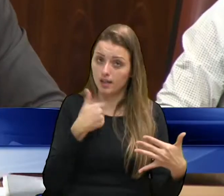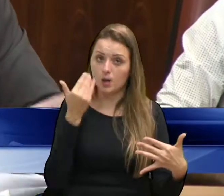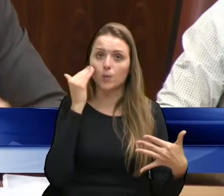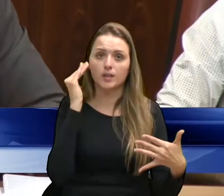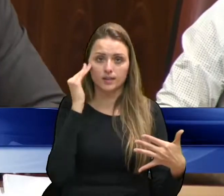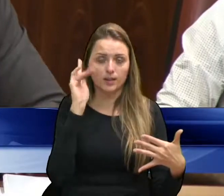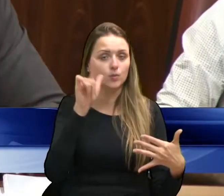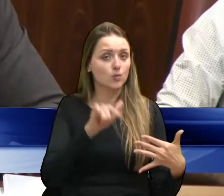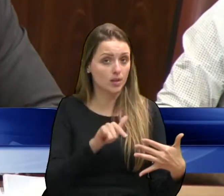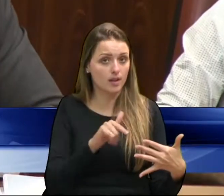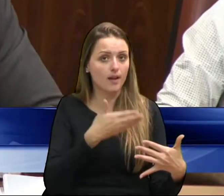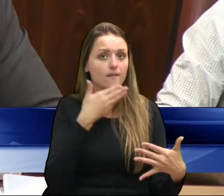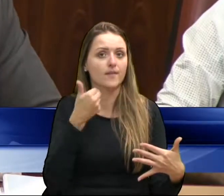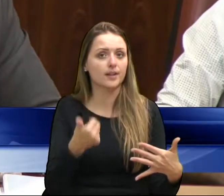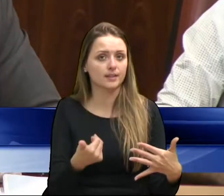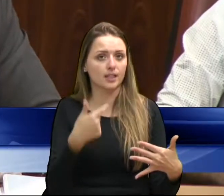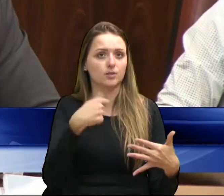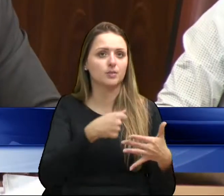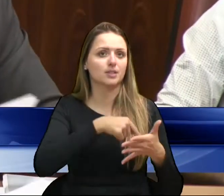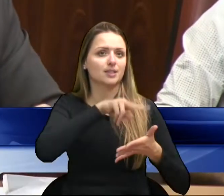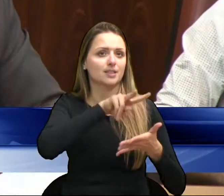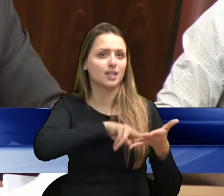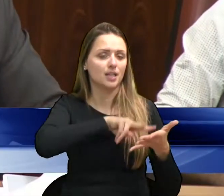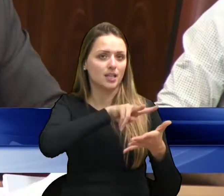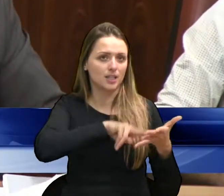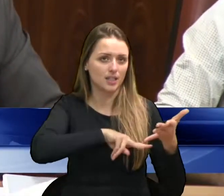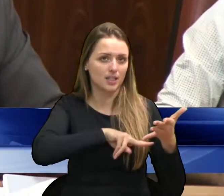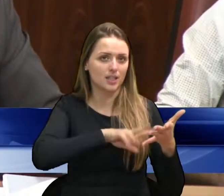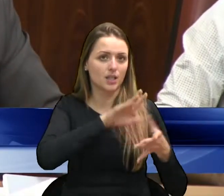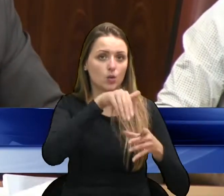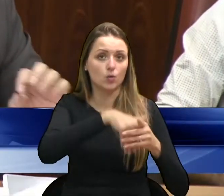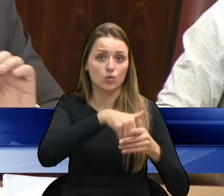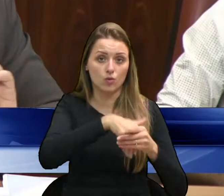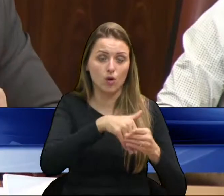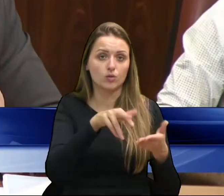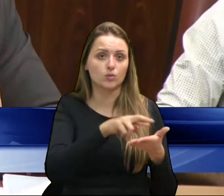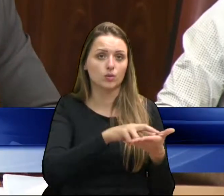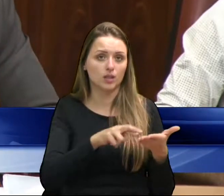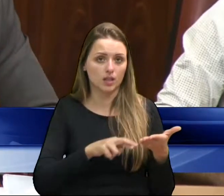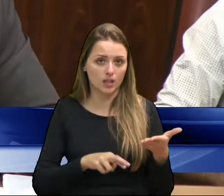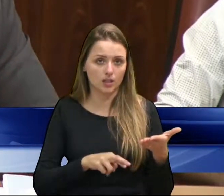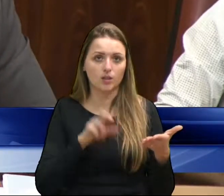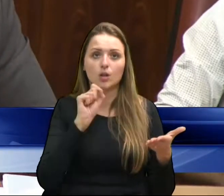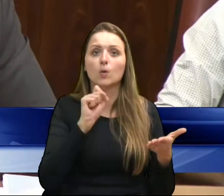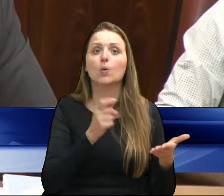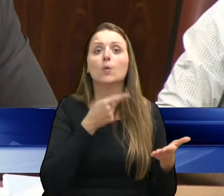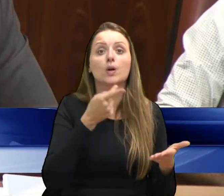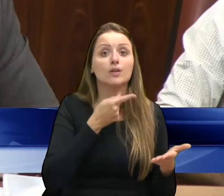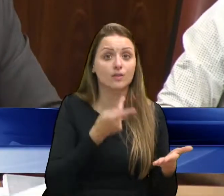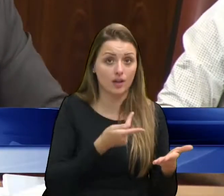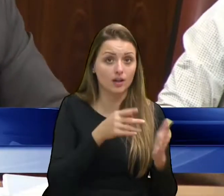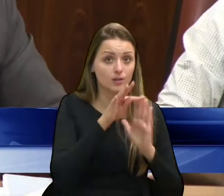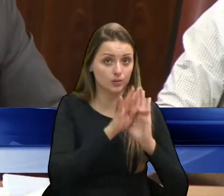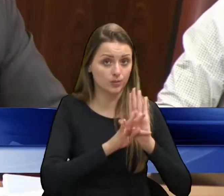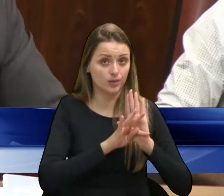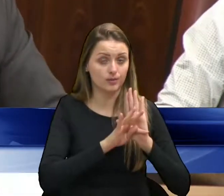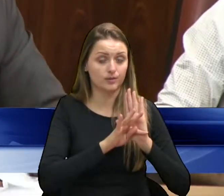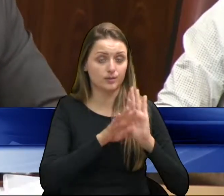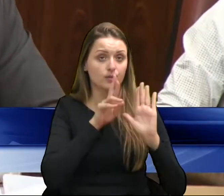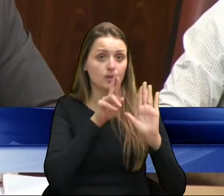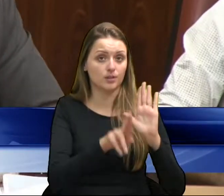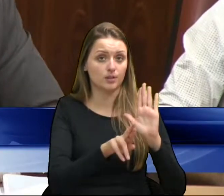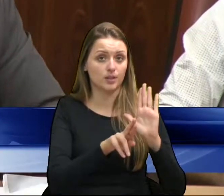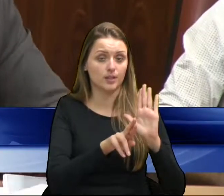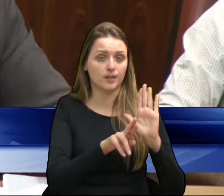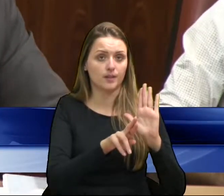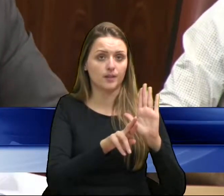pena ser lido o breve trecho do voto e relatório dele. O que ele diz aqui?